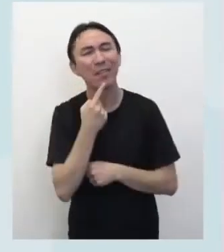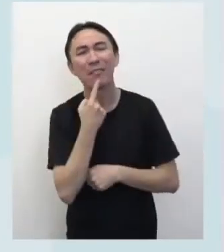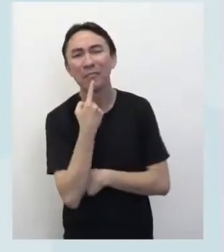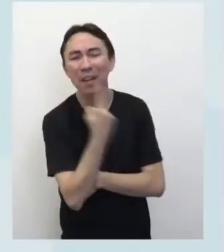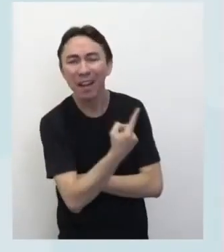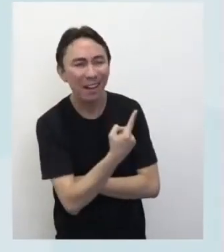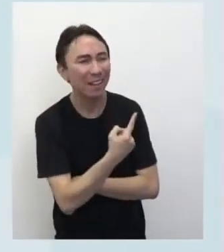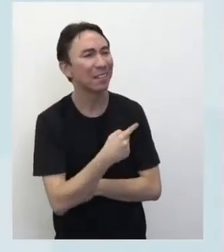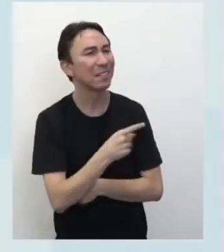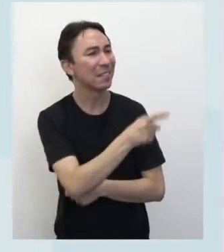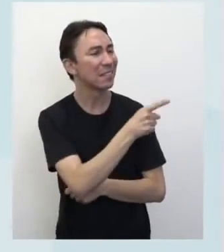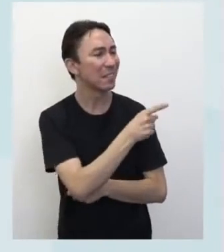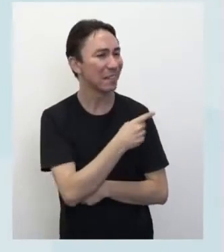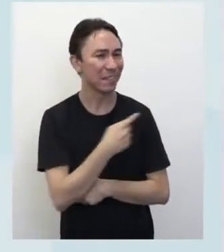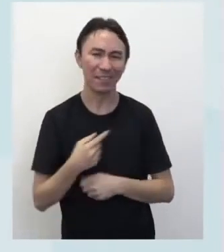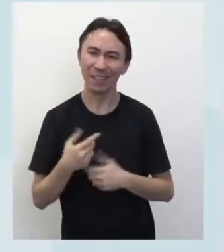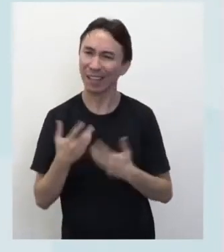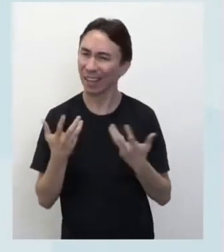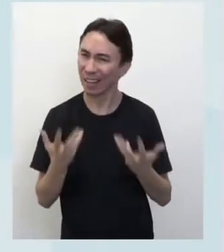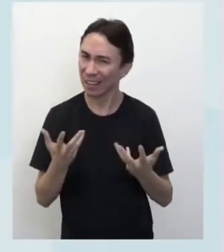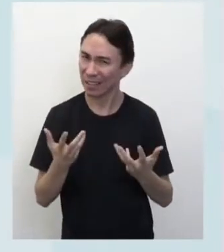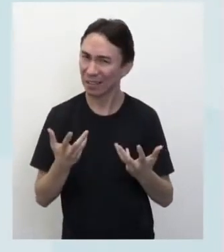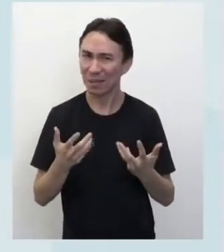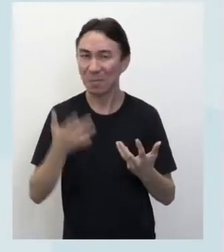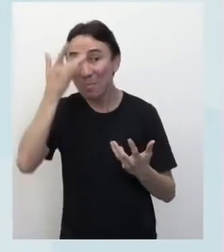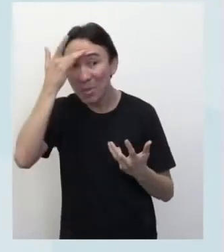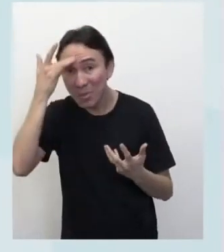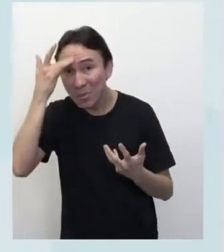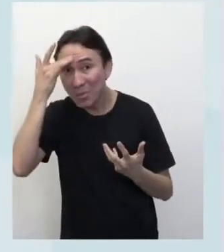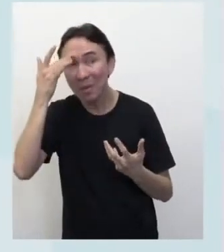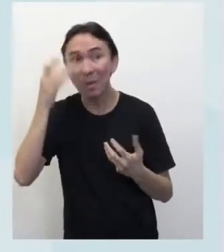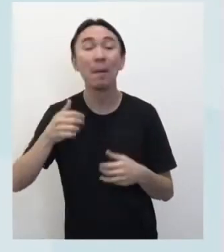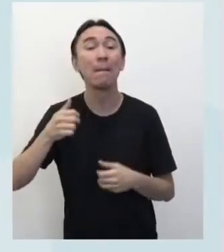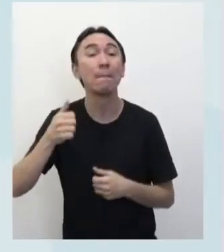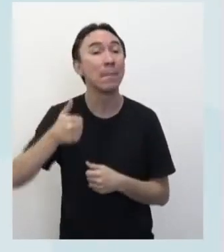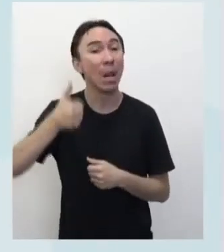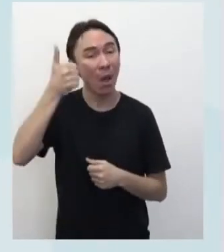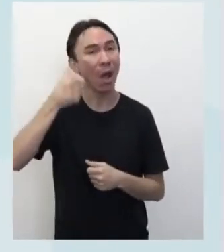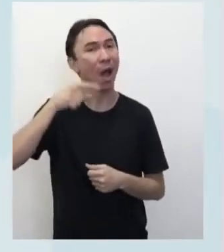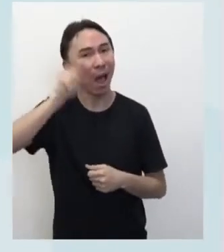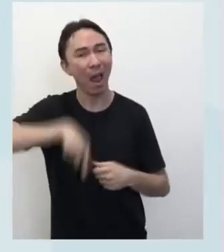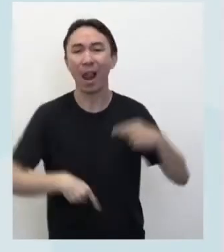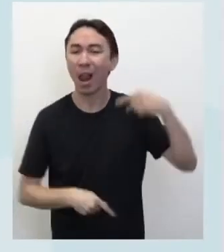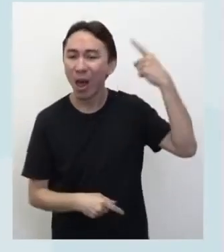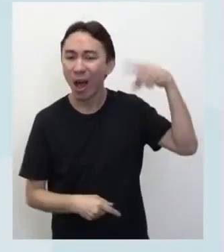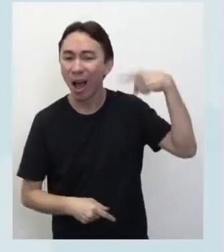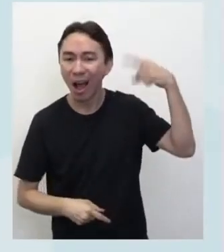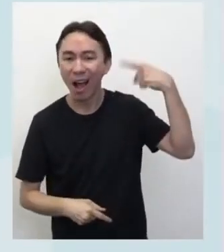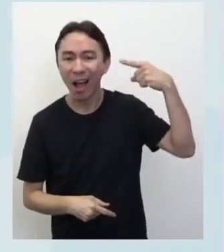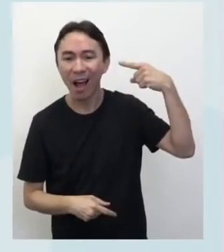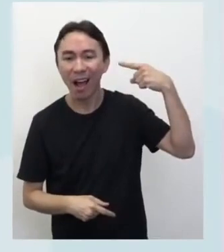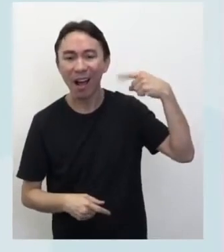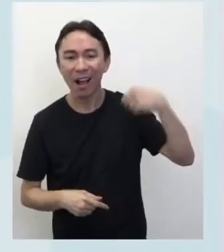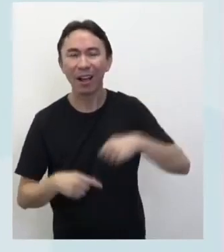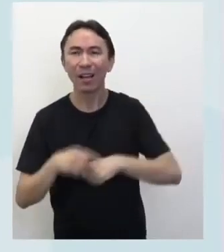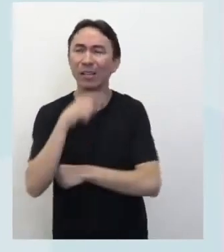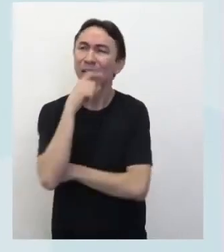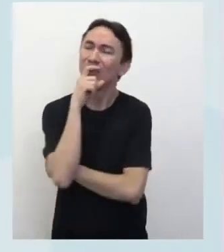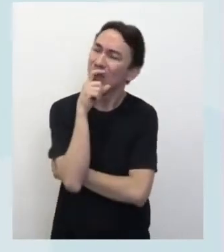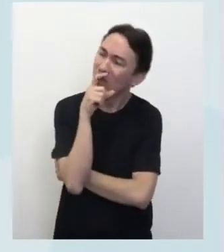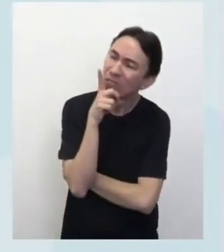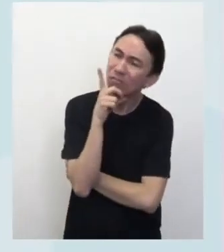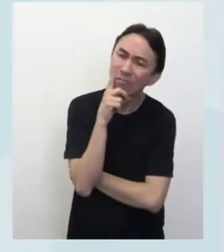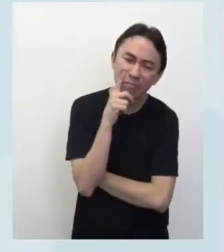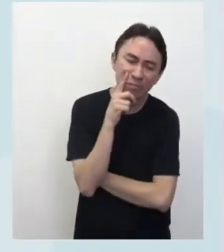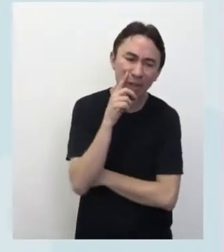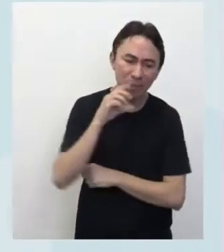as melhores pessoas são loucas? Aí explica os pontos de interrogação. Aí ele fica pensando, será que as melhores